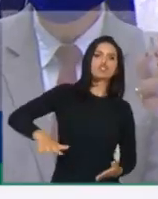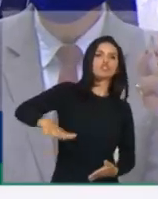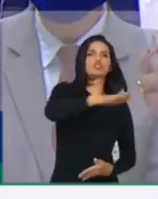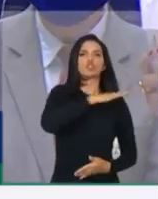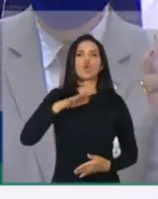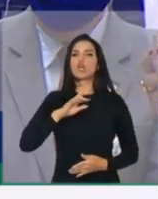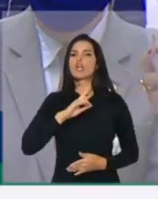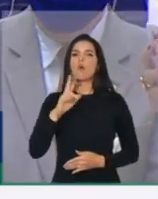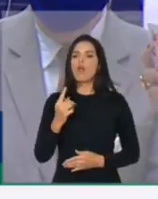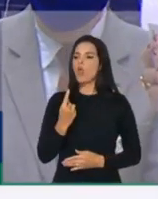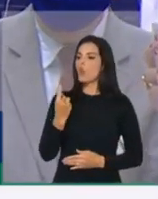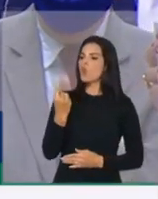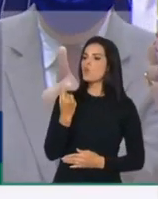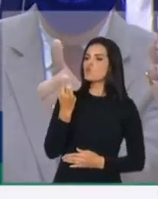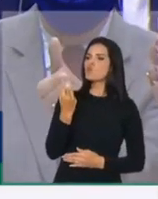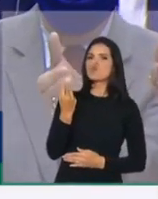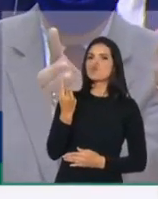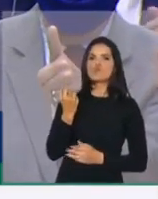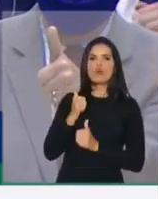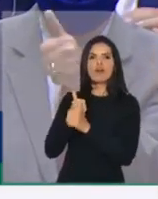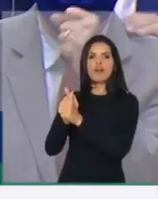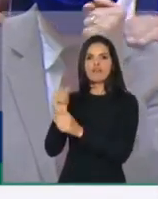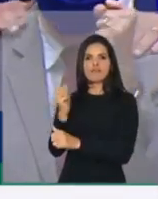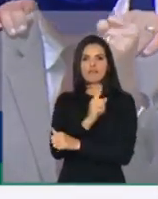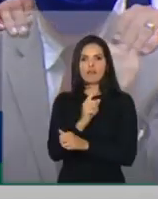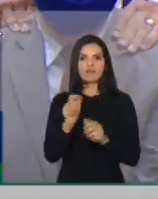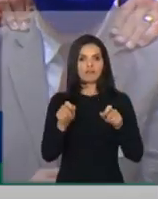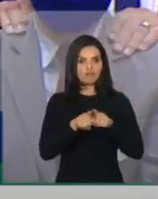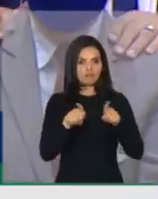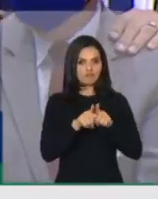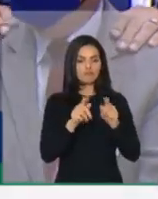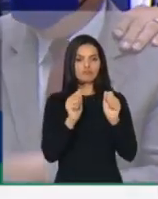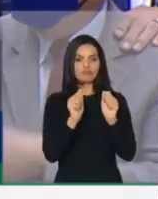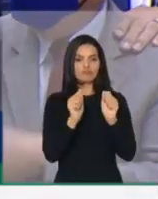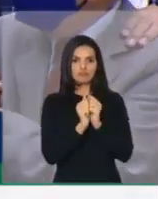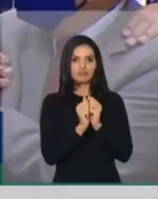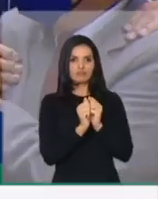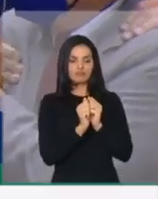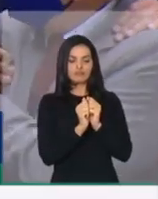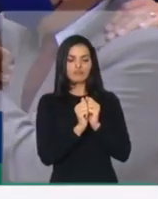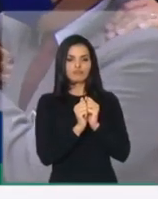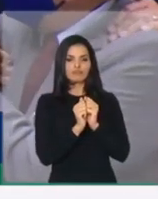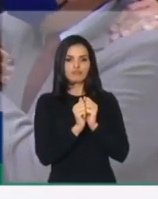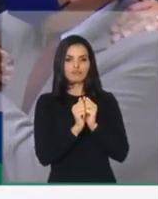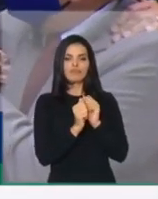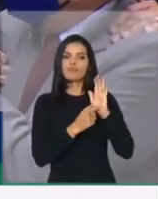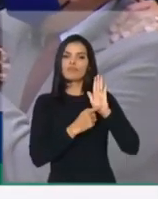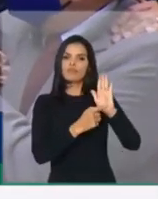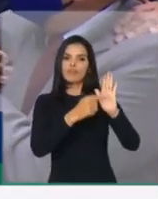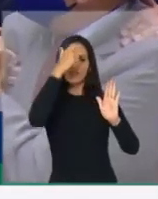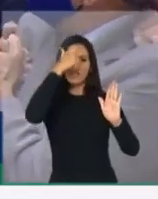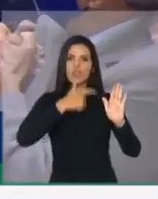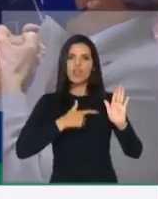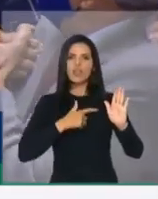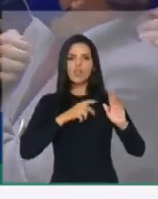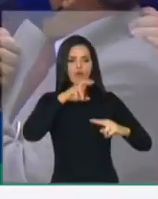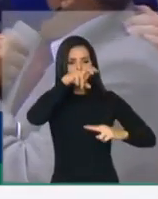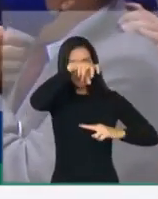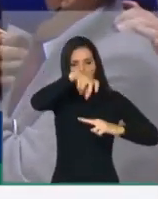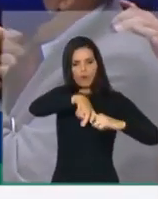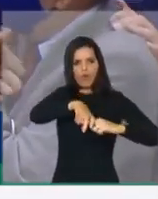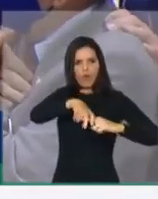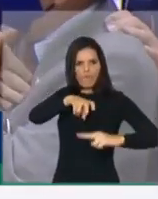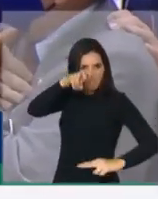Perfilo-me aqui ao lado do símbolo da presidência da Câmara, também para destacar que não me confundo com esta